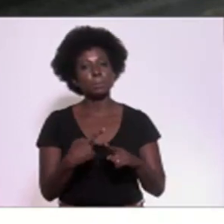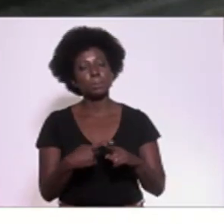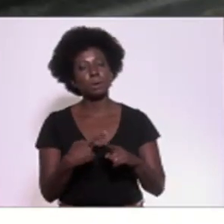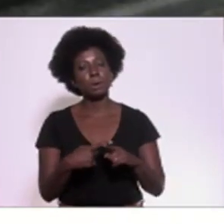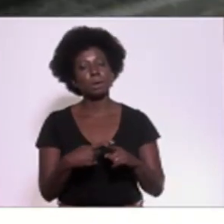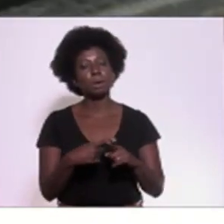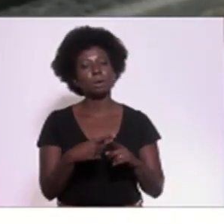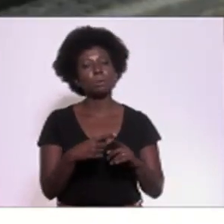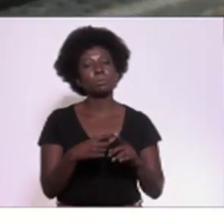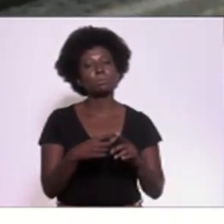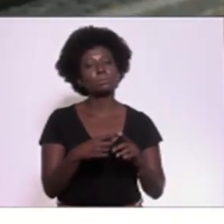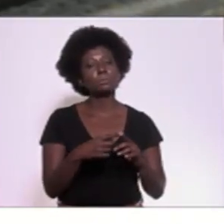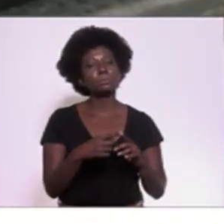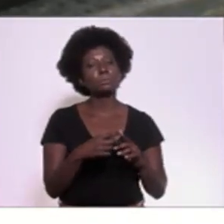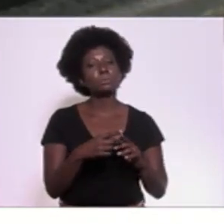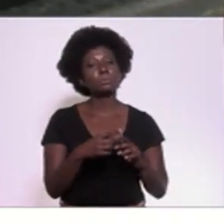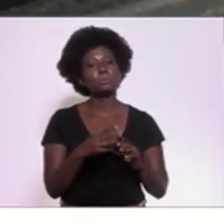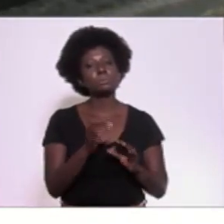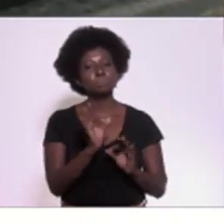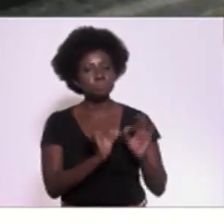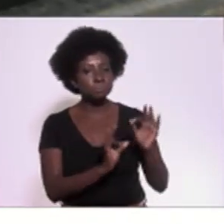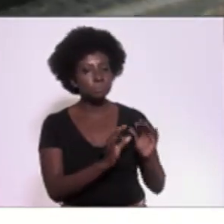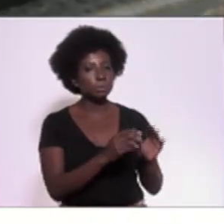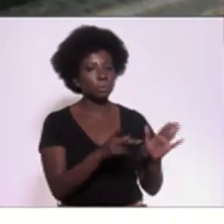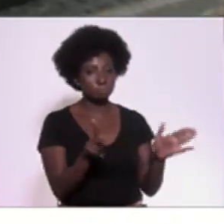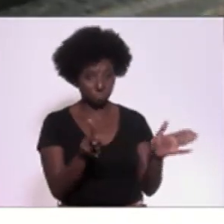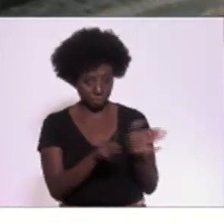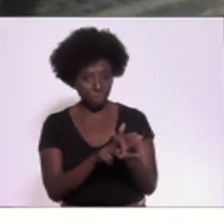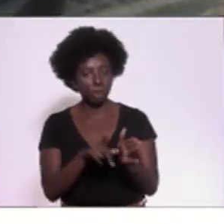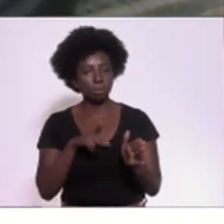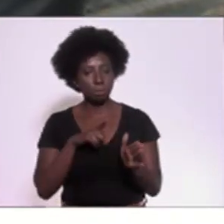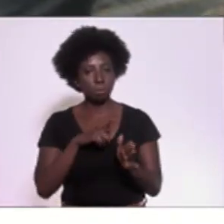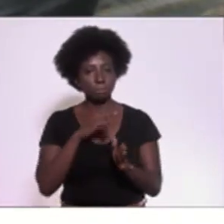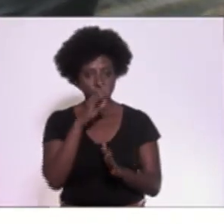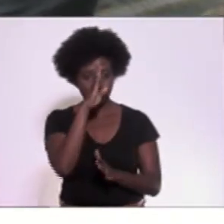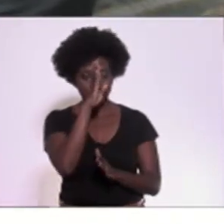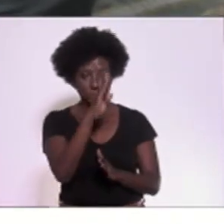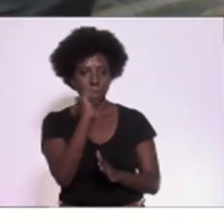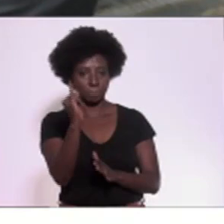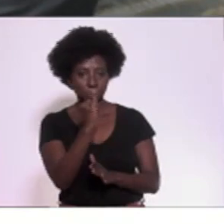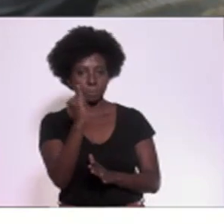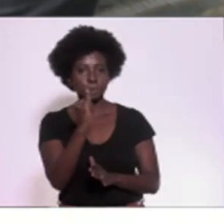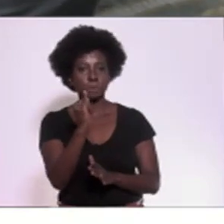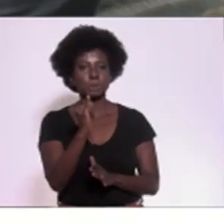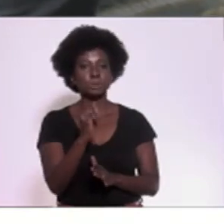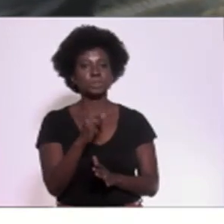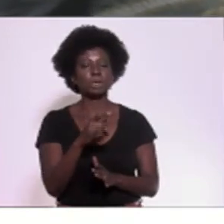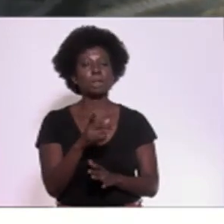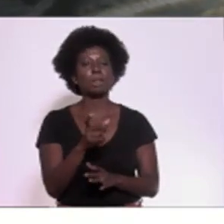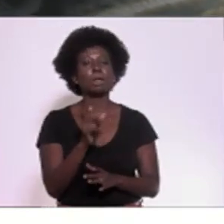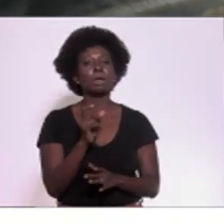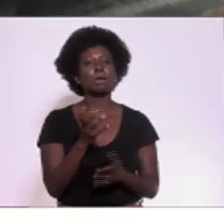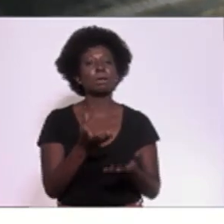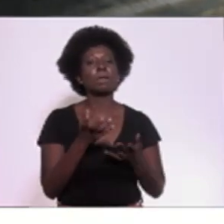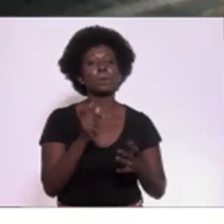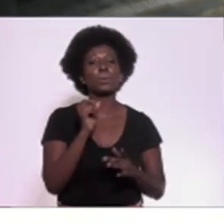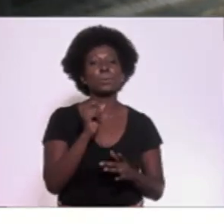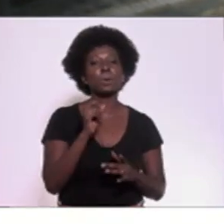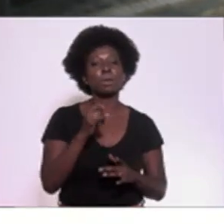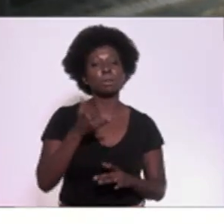mérito. Ela quer simplesmente que as companhias de